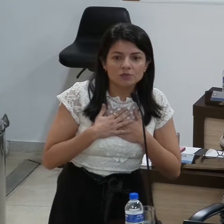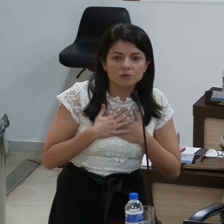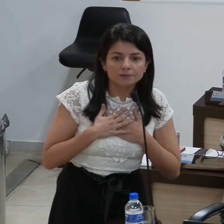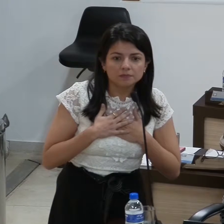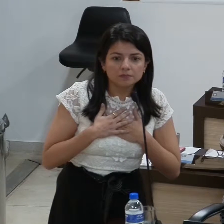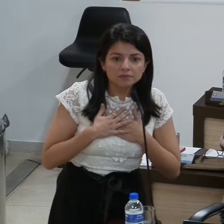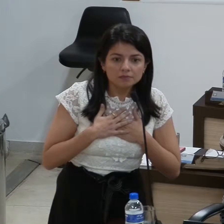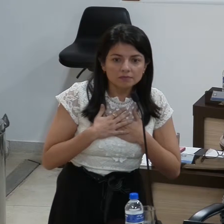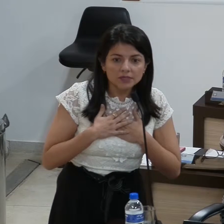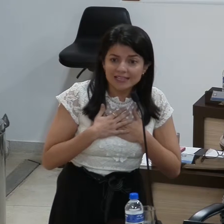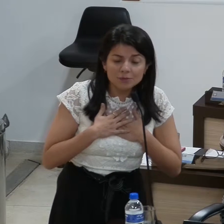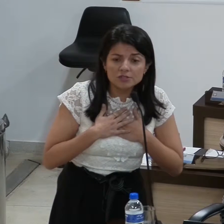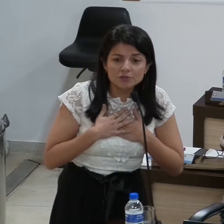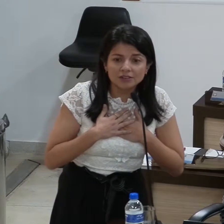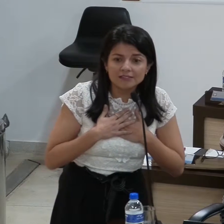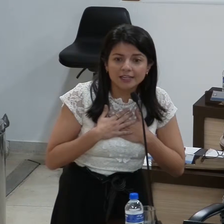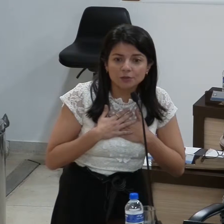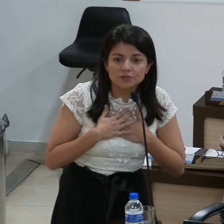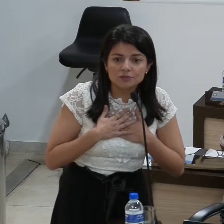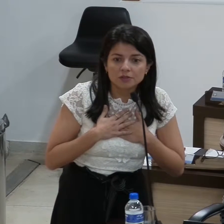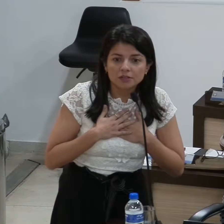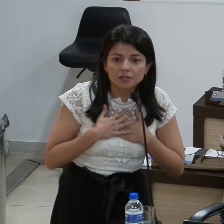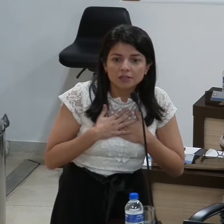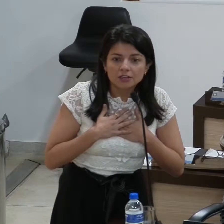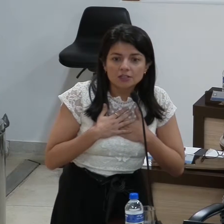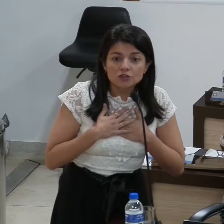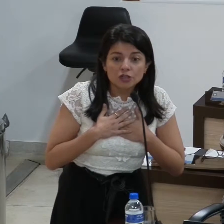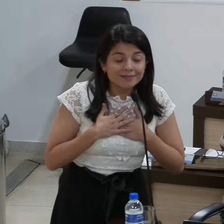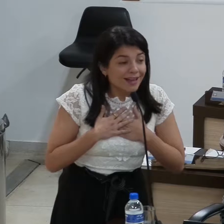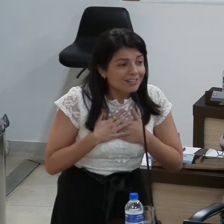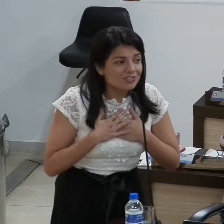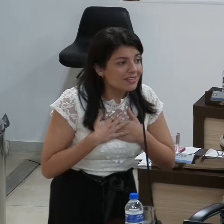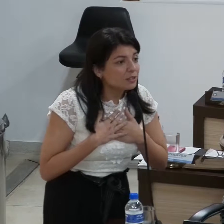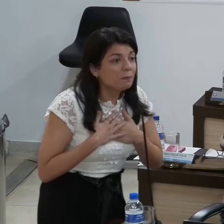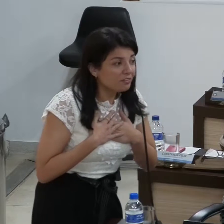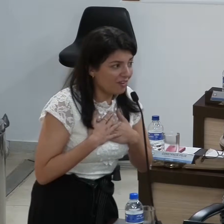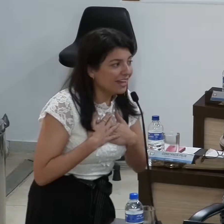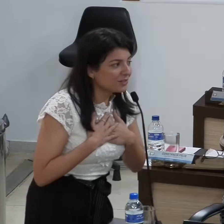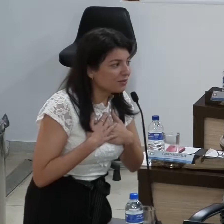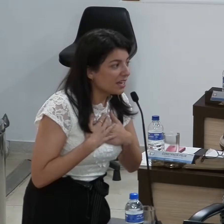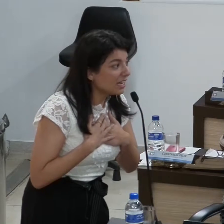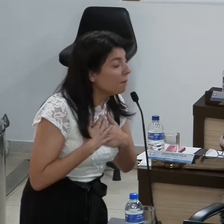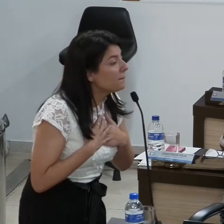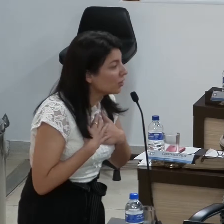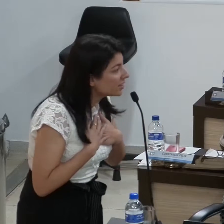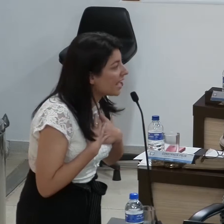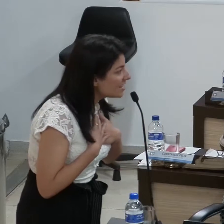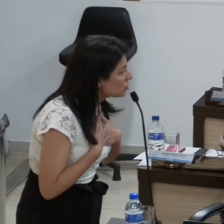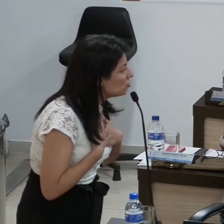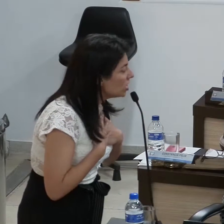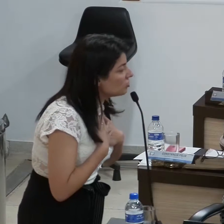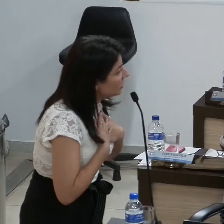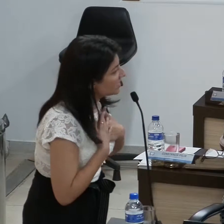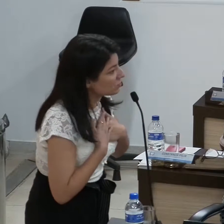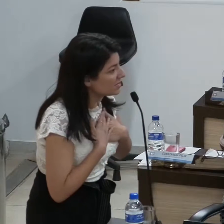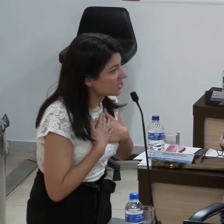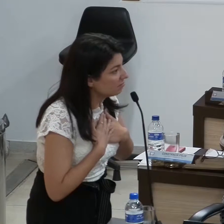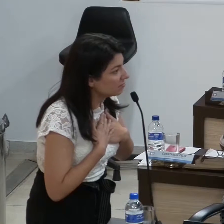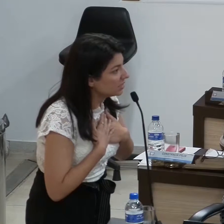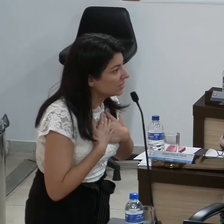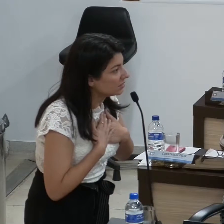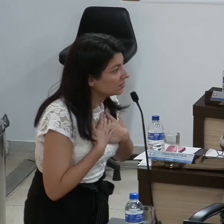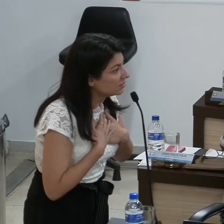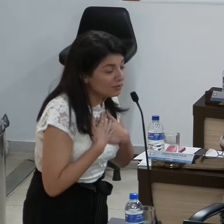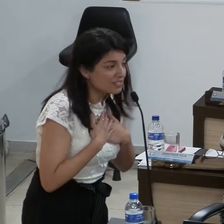relação a isso. Essa moção só está dizendo isso. Só está dizendo: prefeito, eu protesto diante dessa